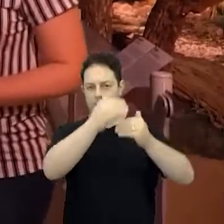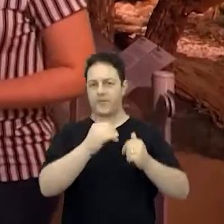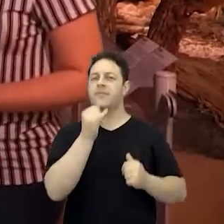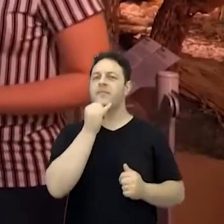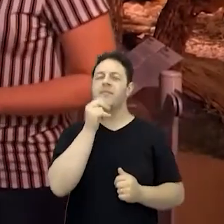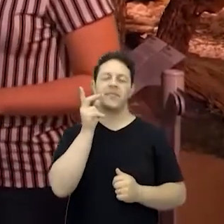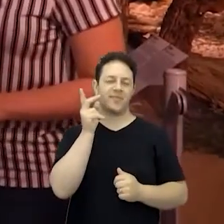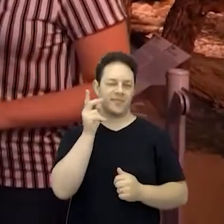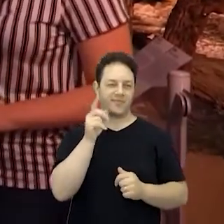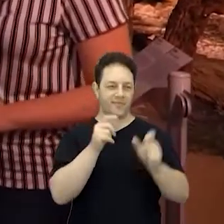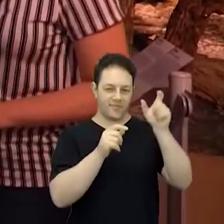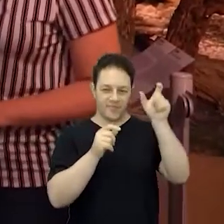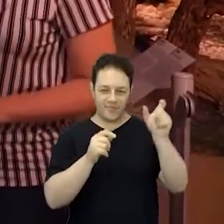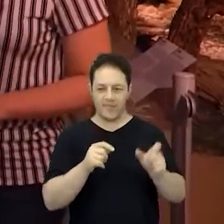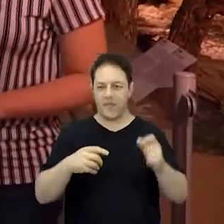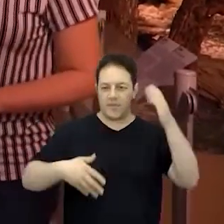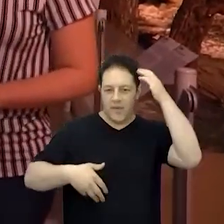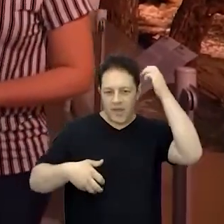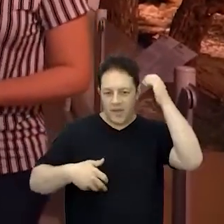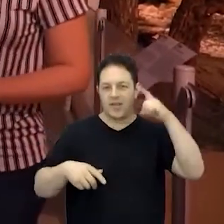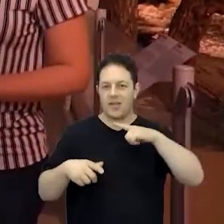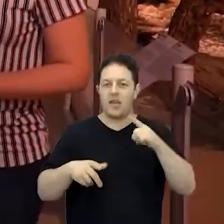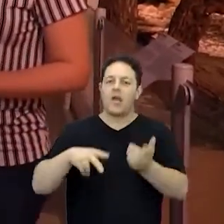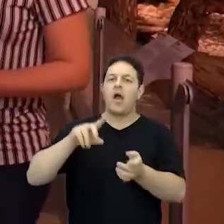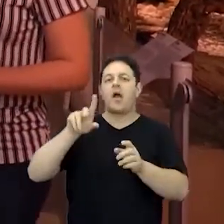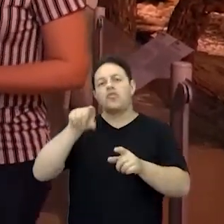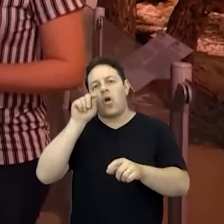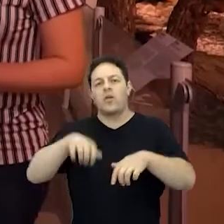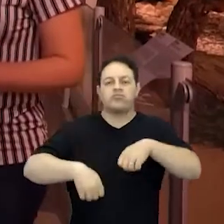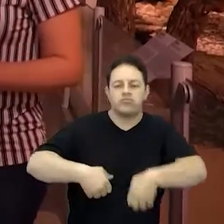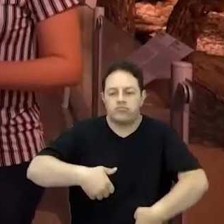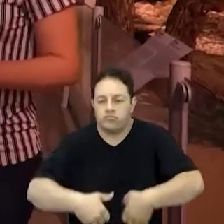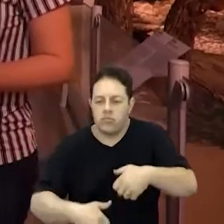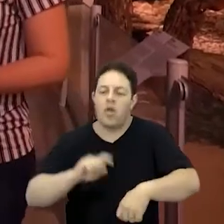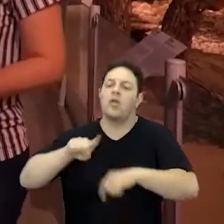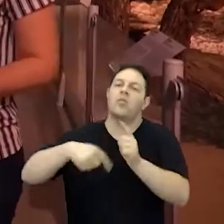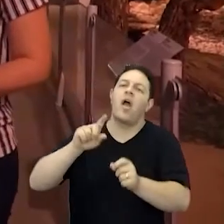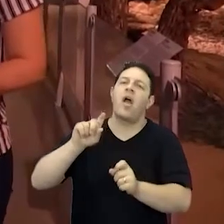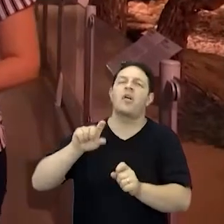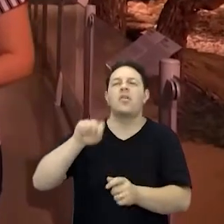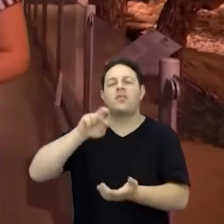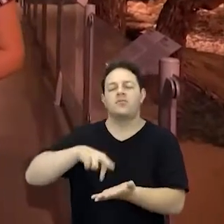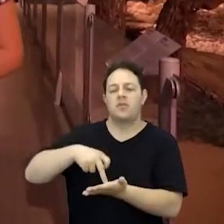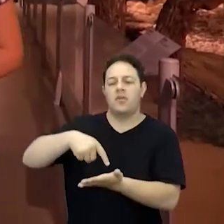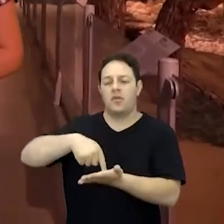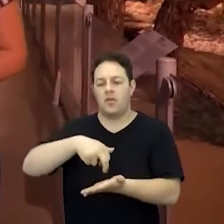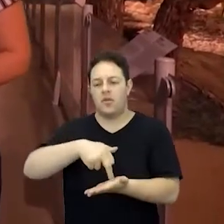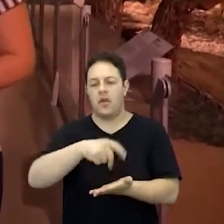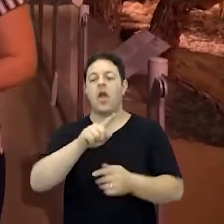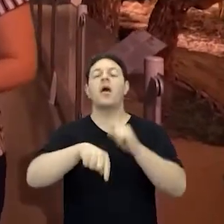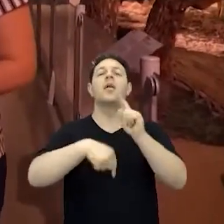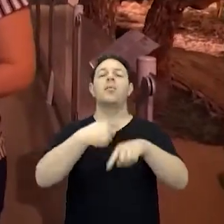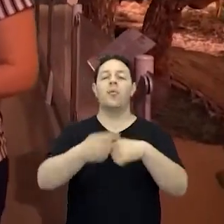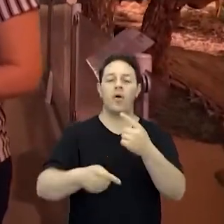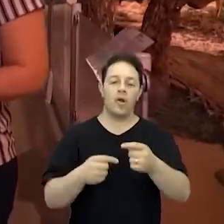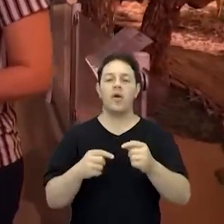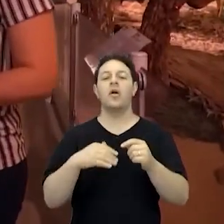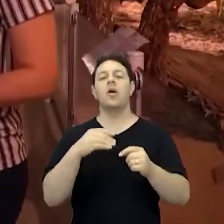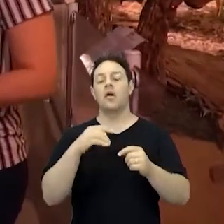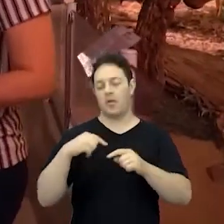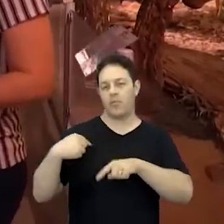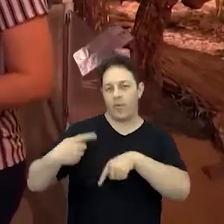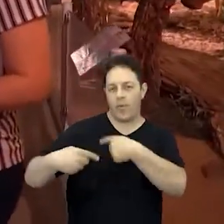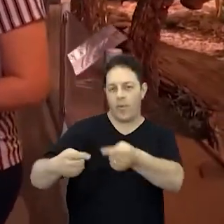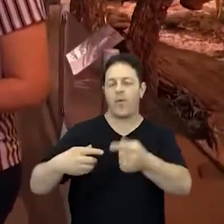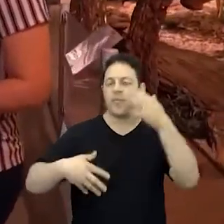espécie como ela que tinha saber pedia facultativa mais conforme o ambiente vai deixando o clima mais seco surgiram as Savanas é mas